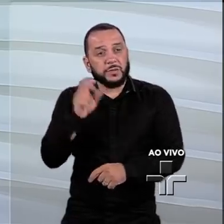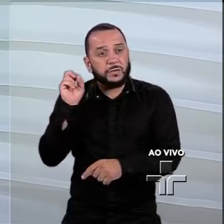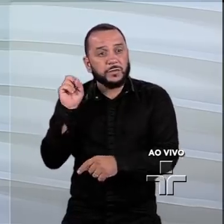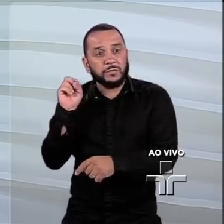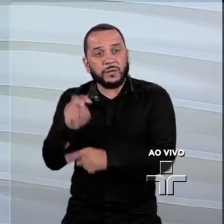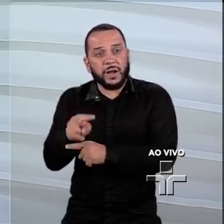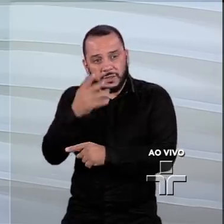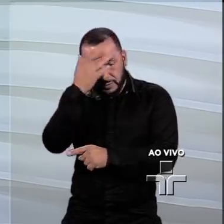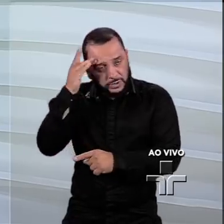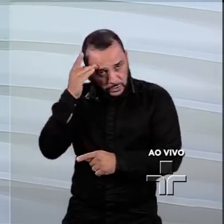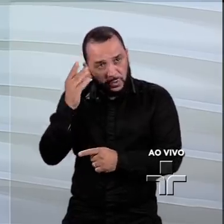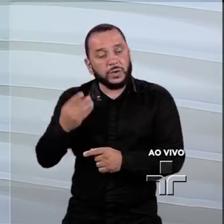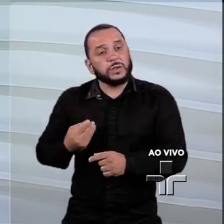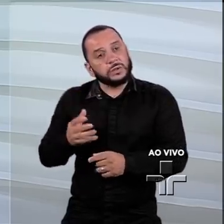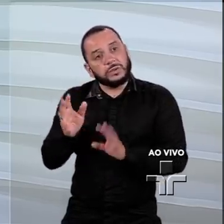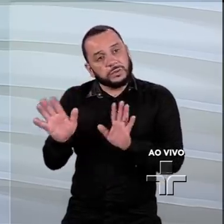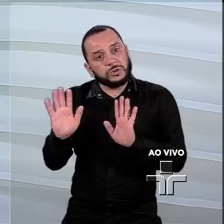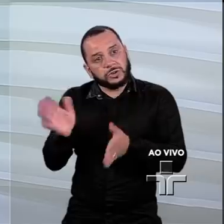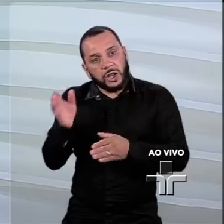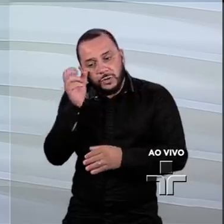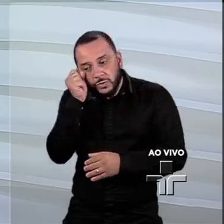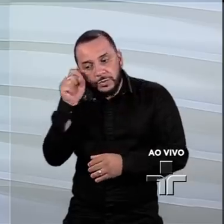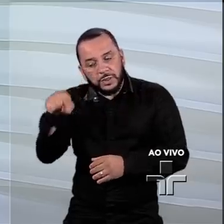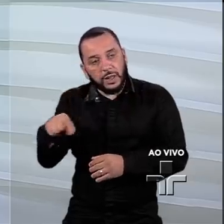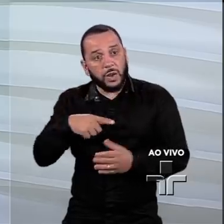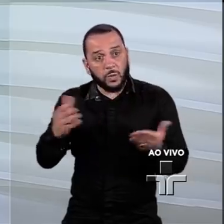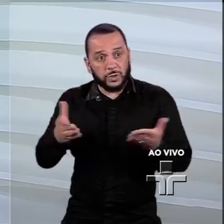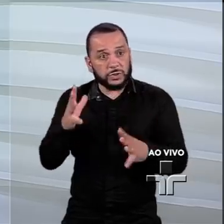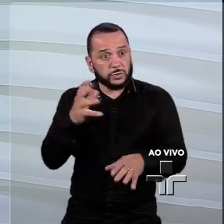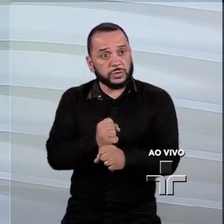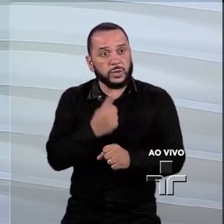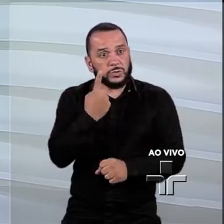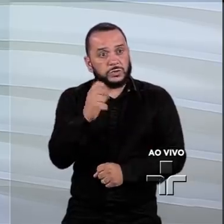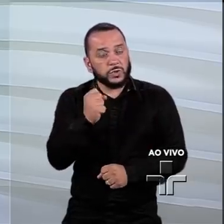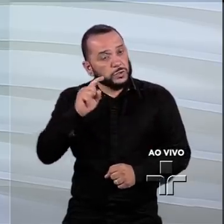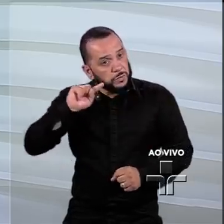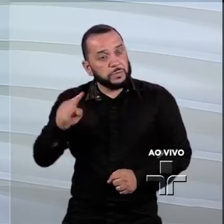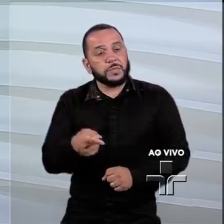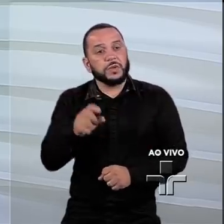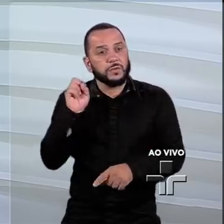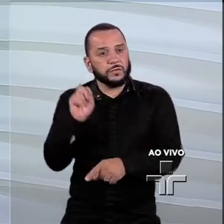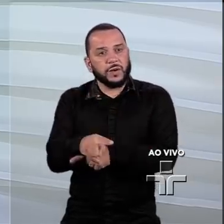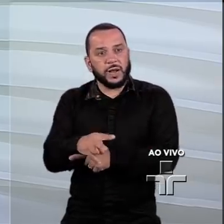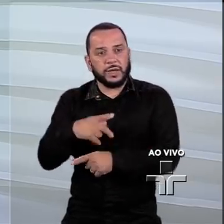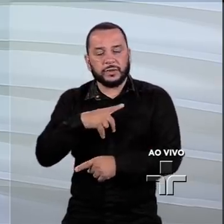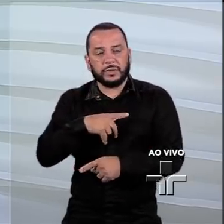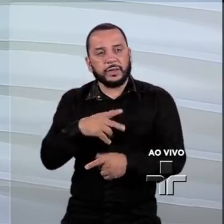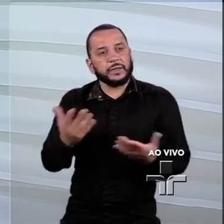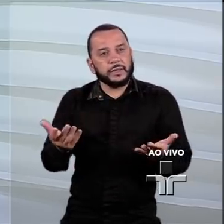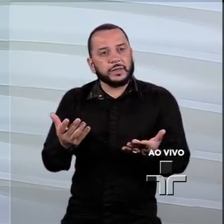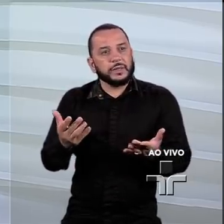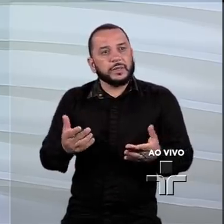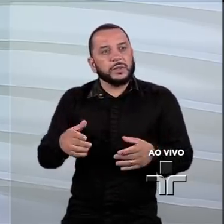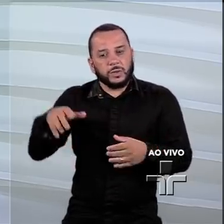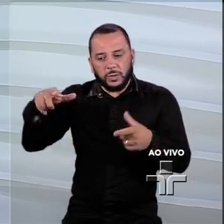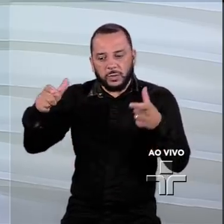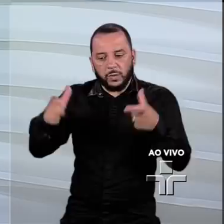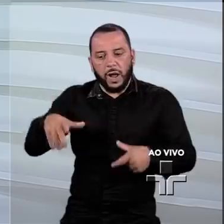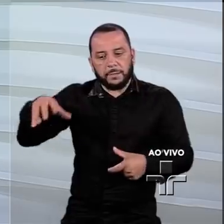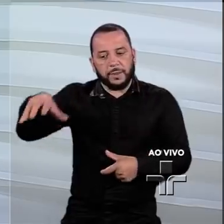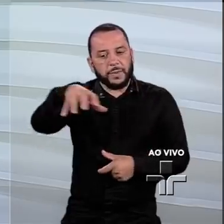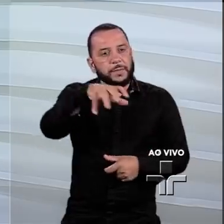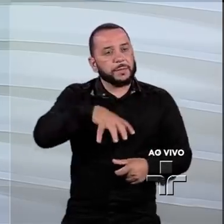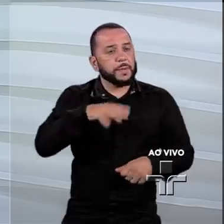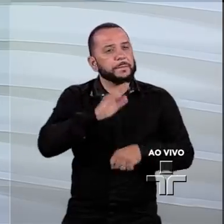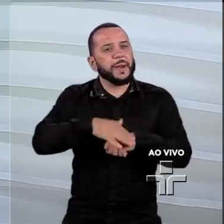rua. Então, hoje a gente tem aí 18 mil vagas disponíveis em mais de 100 espaços espalhados pela